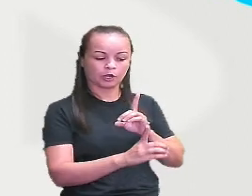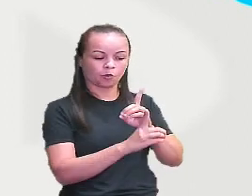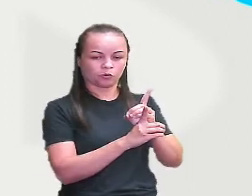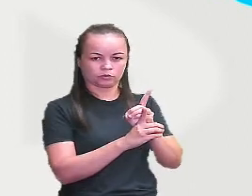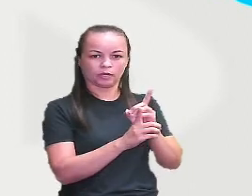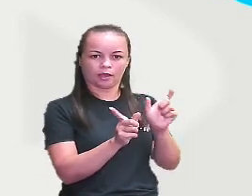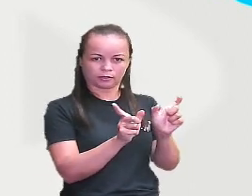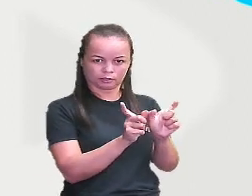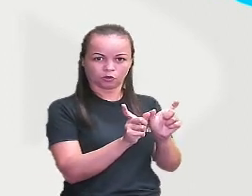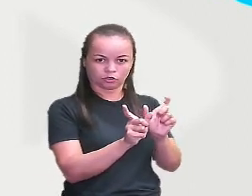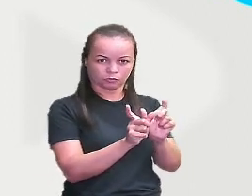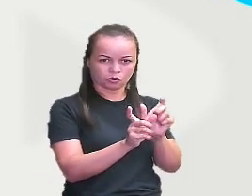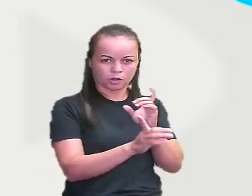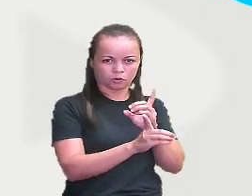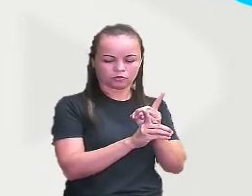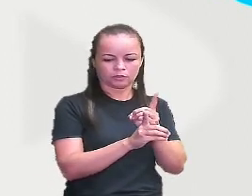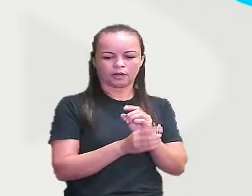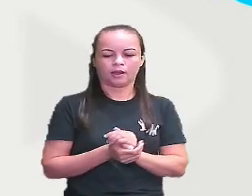encontrar,